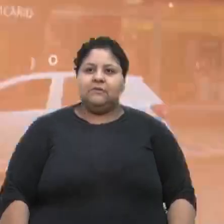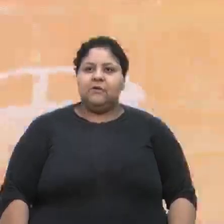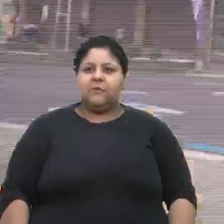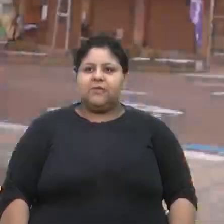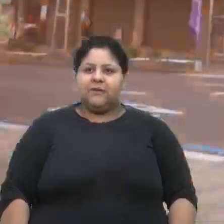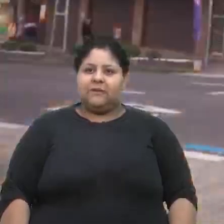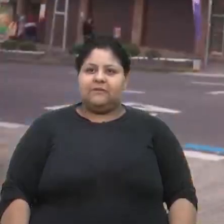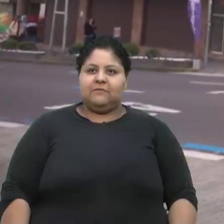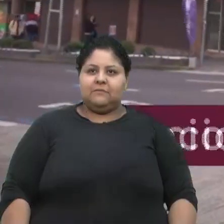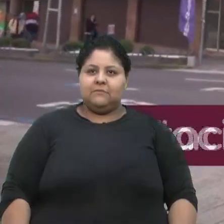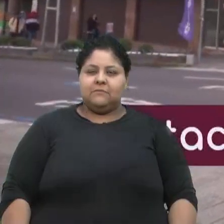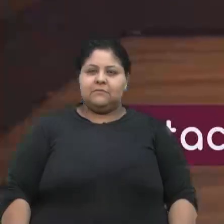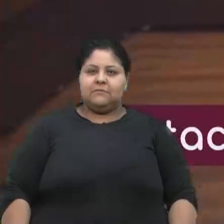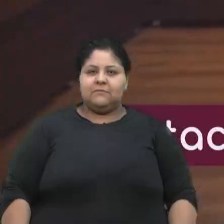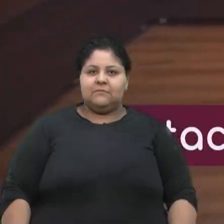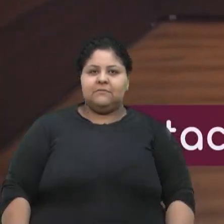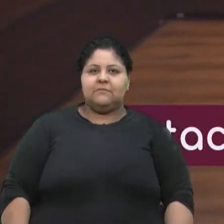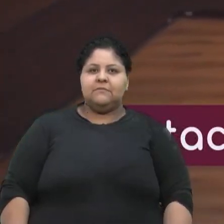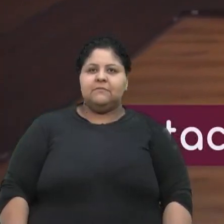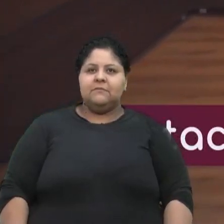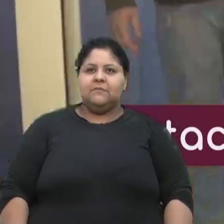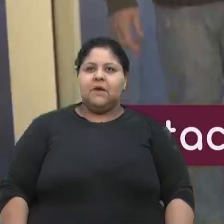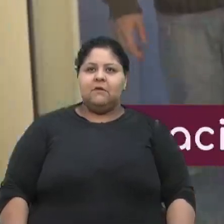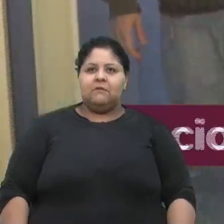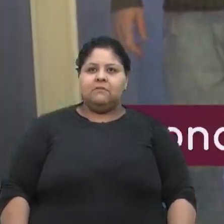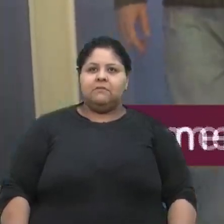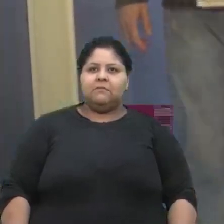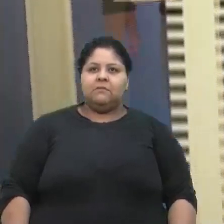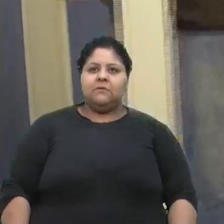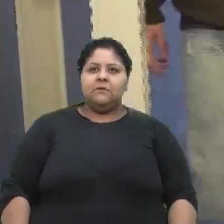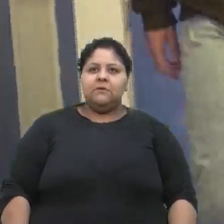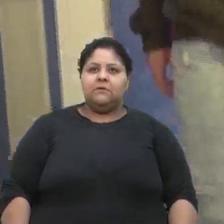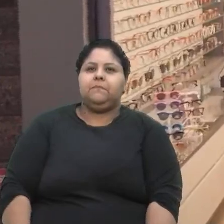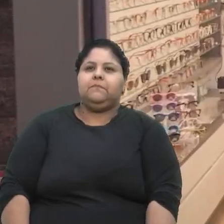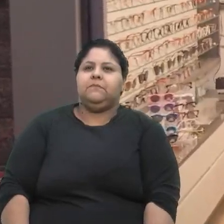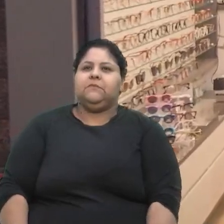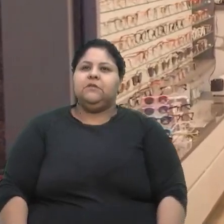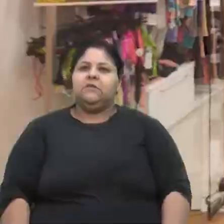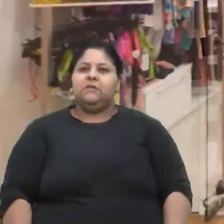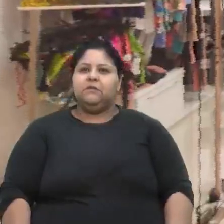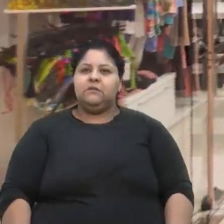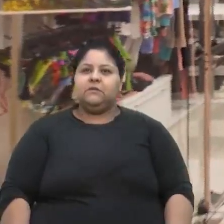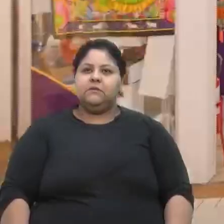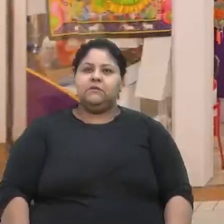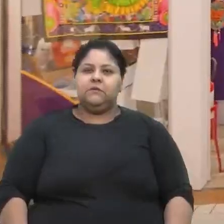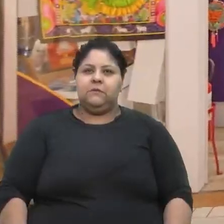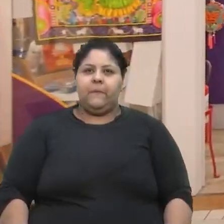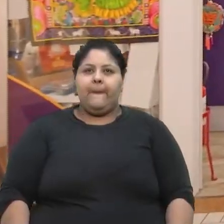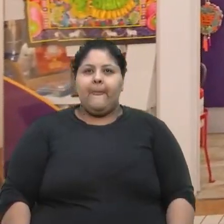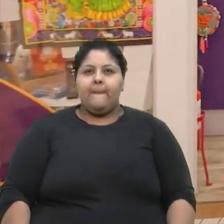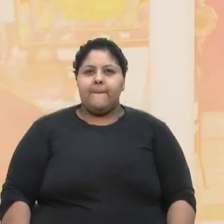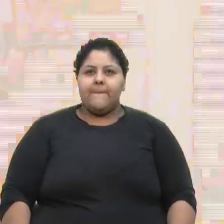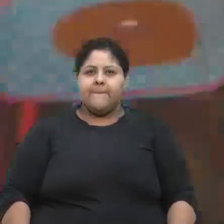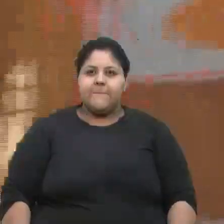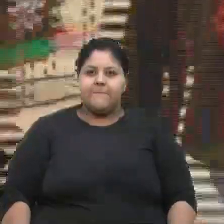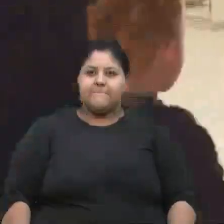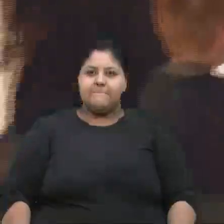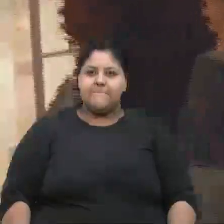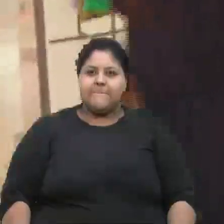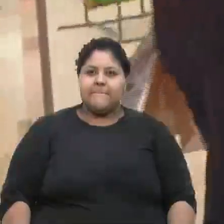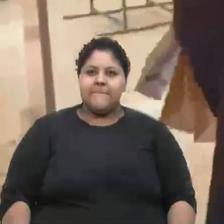sua área de abrangência, o centro da cidade. O centro de Caxias, e aqui nós temos aqui pessoas